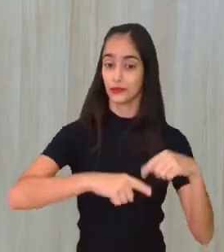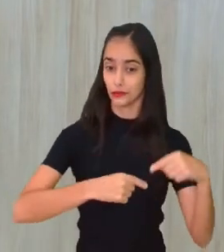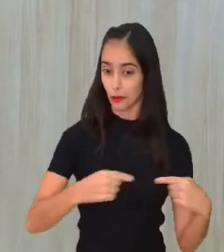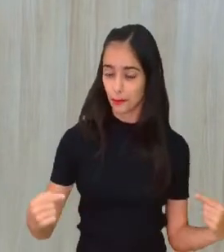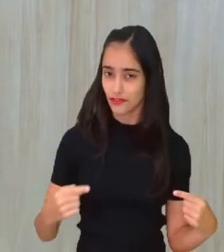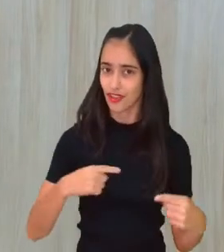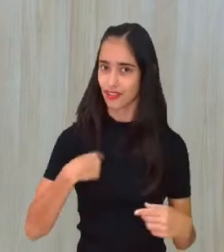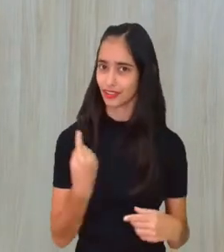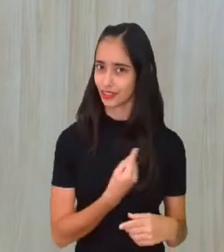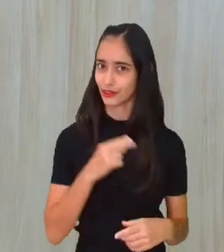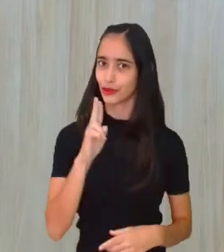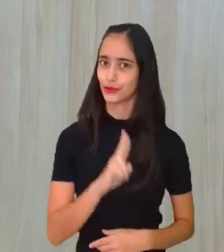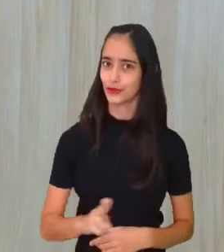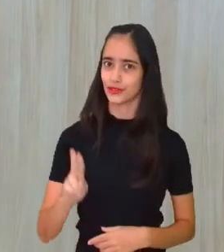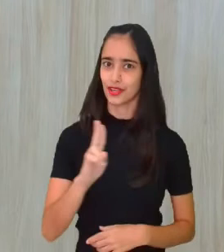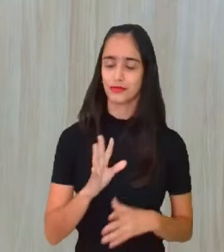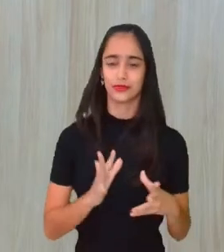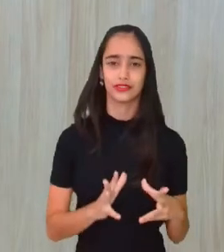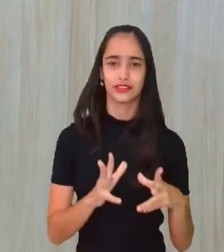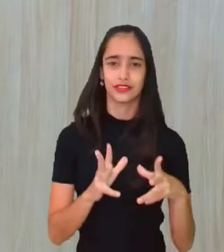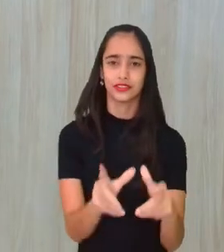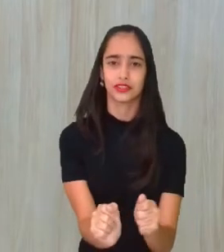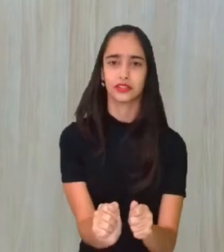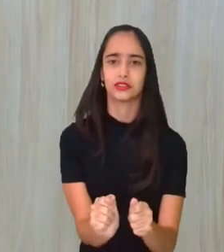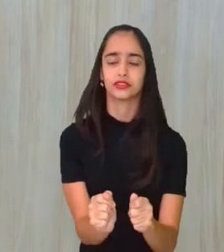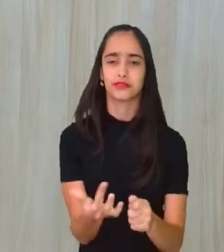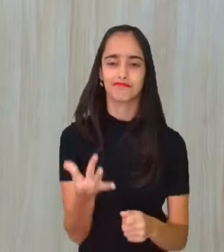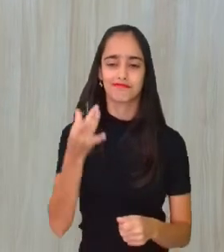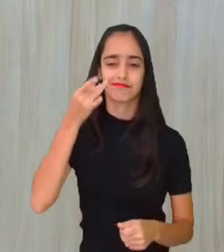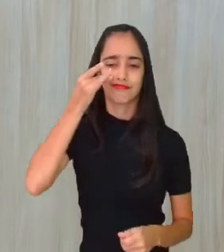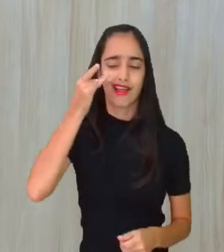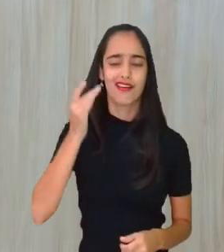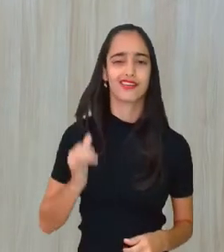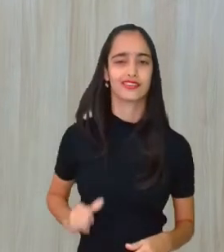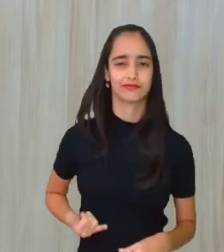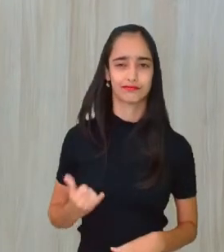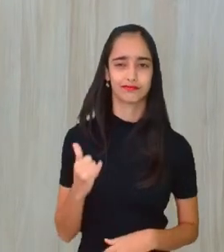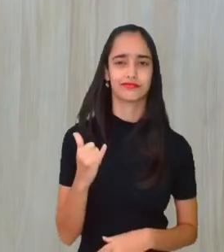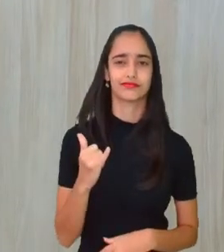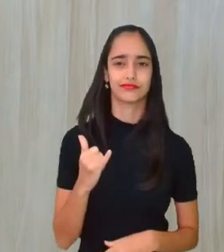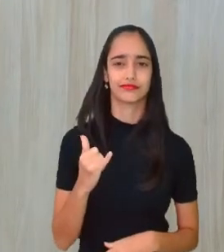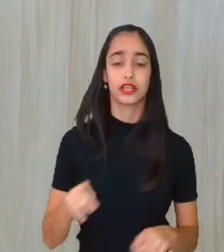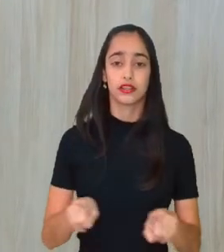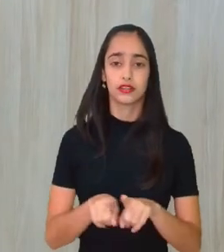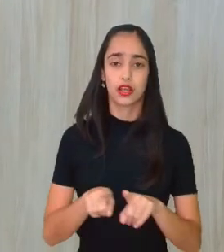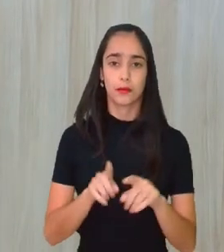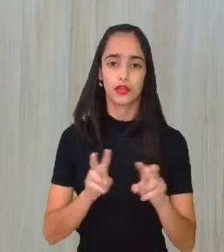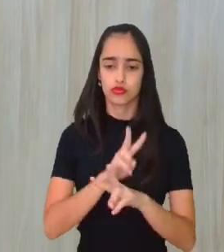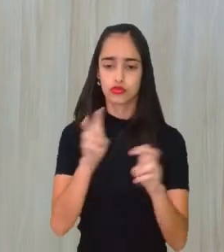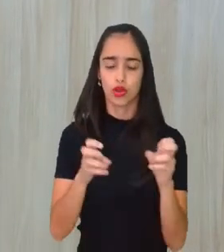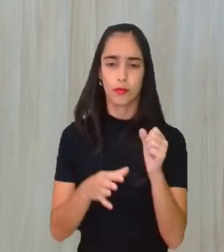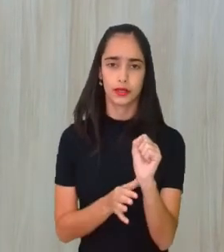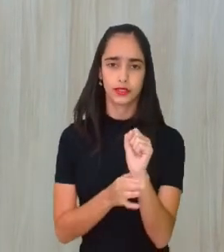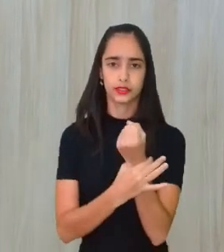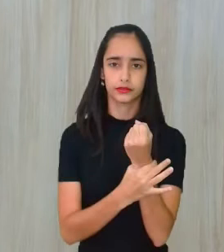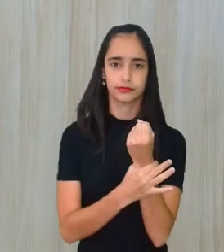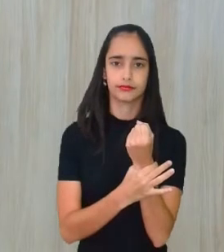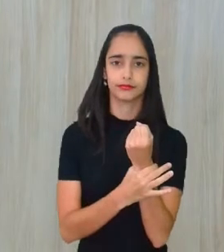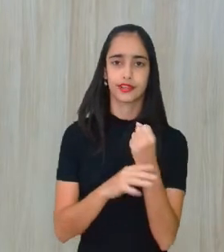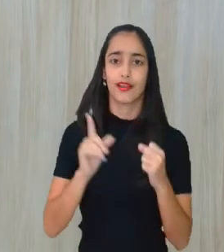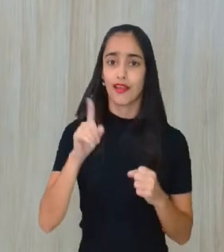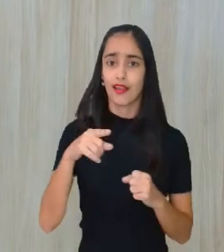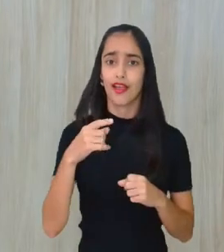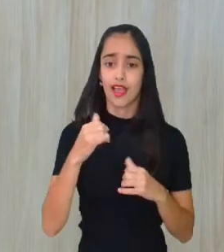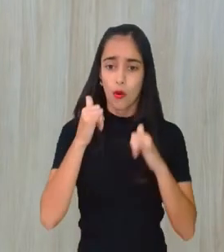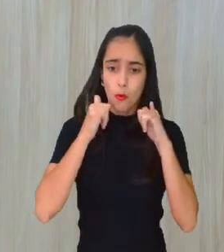que utilizamos, estão tudo ali lá presente, não é? Aquela questão da segurança na eletricidade. Então, eu alerto muito, pessoal,